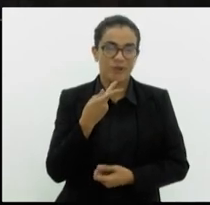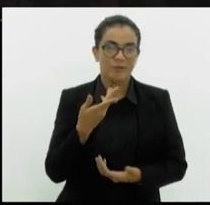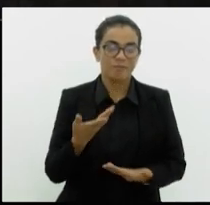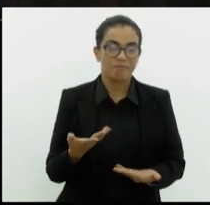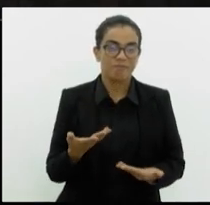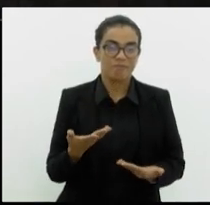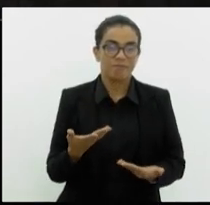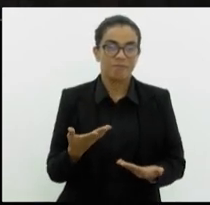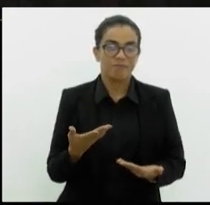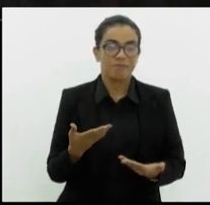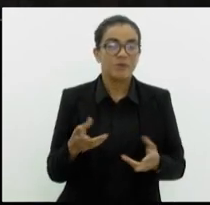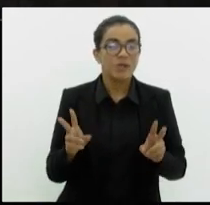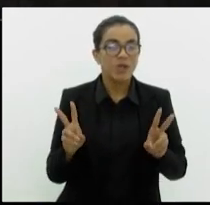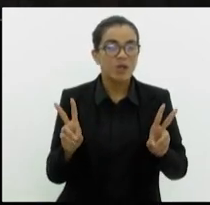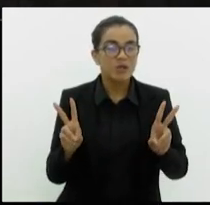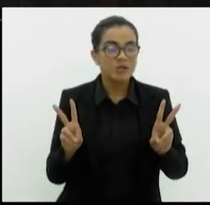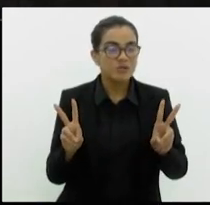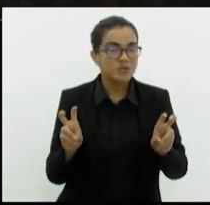nefasta